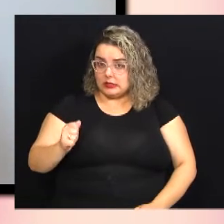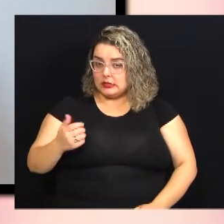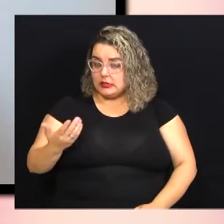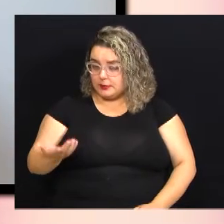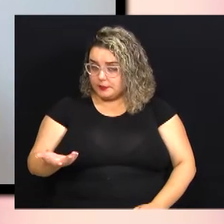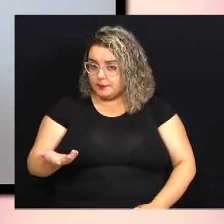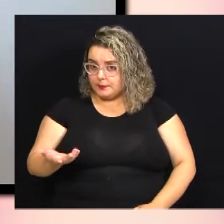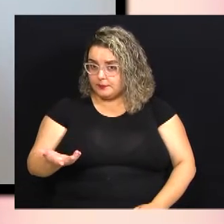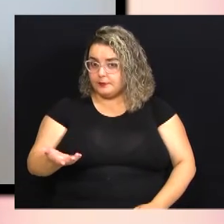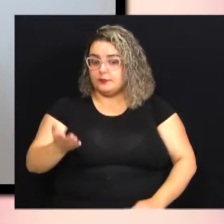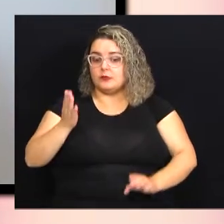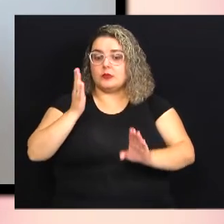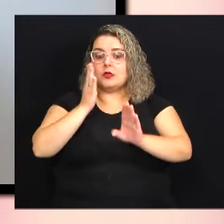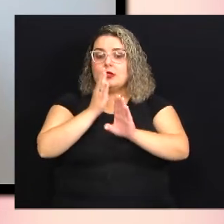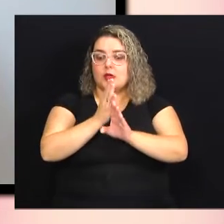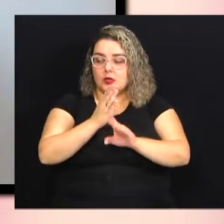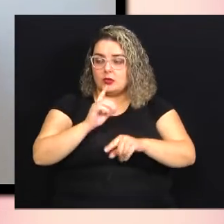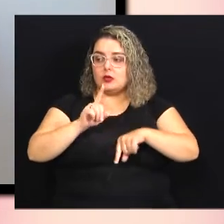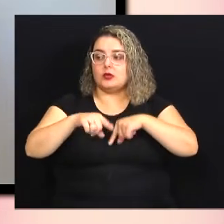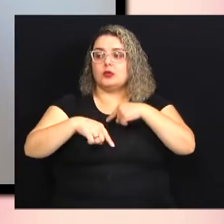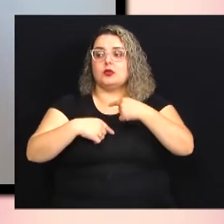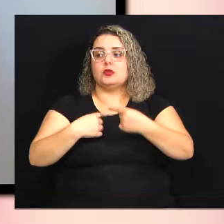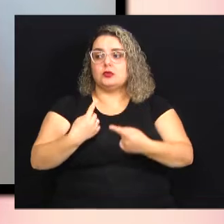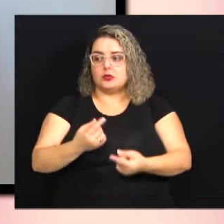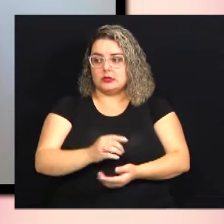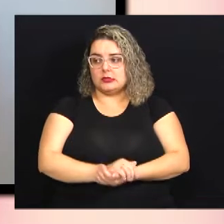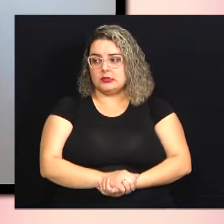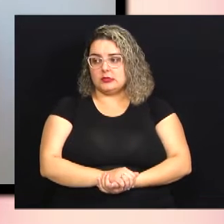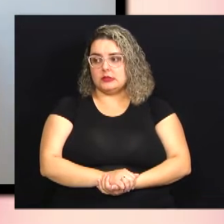a gente encontra em outros